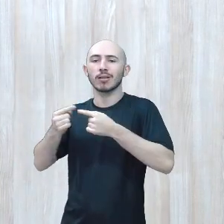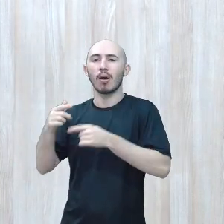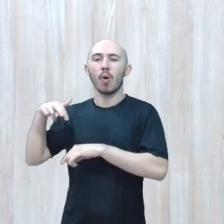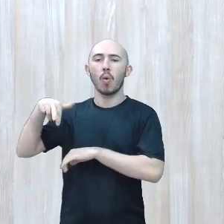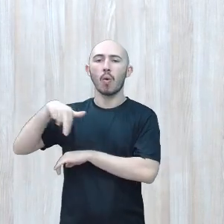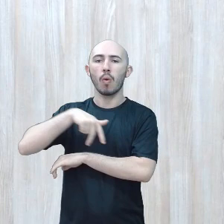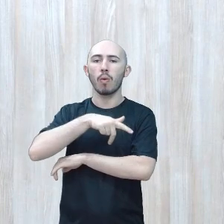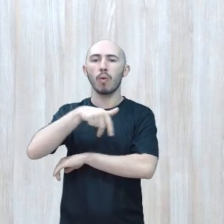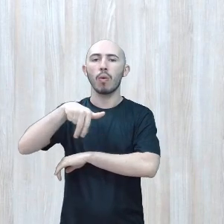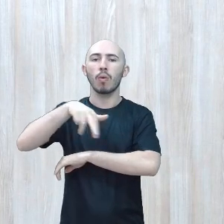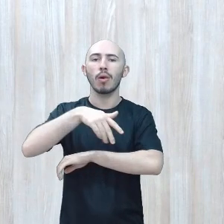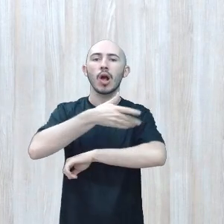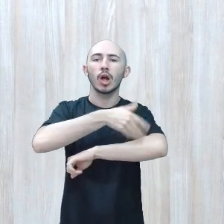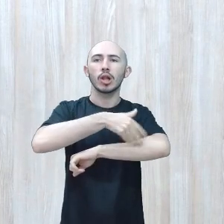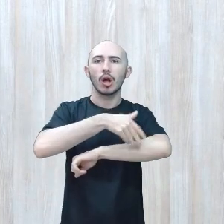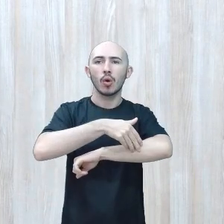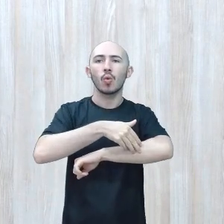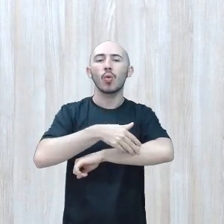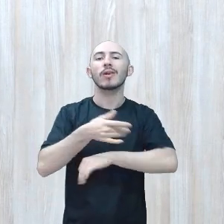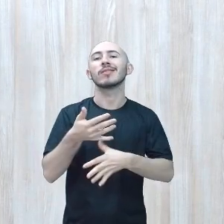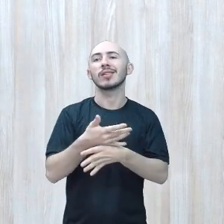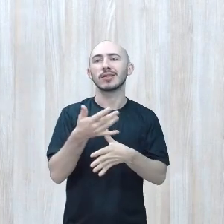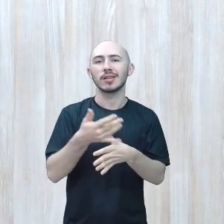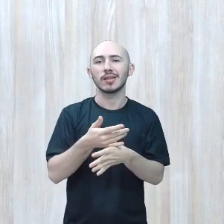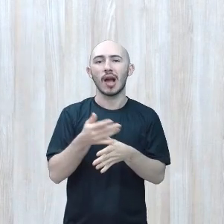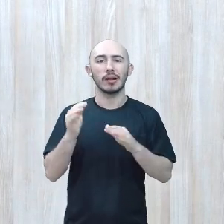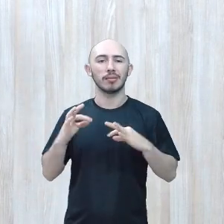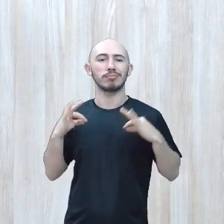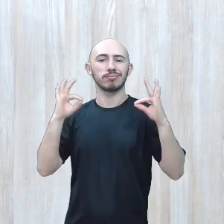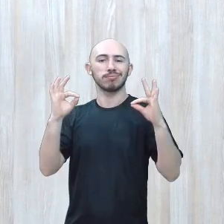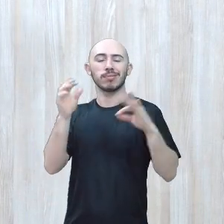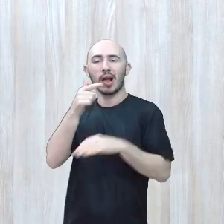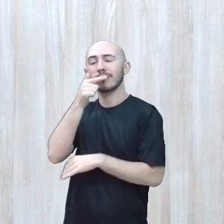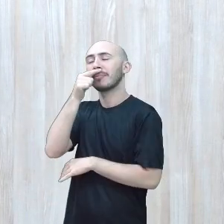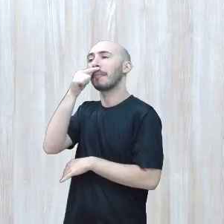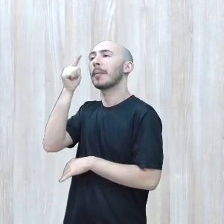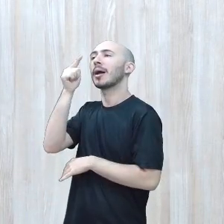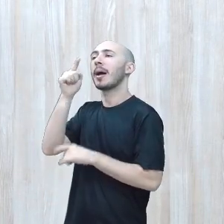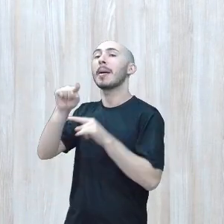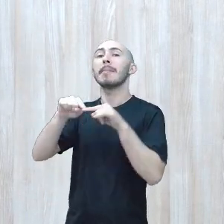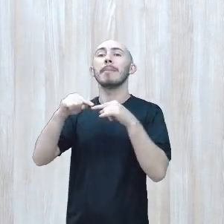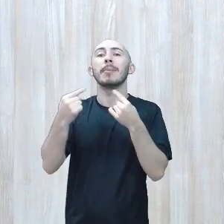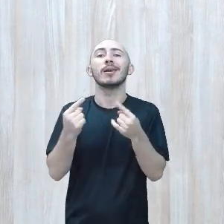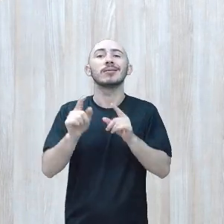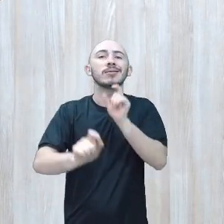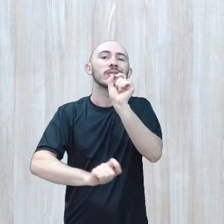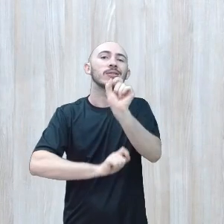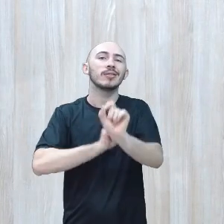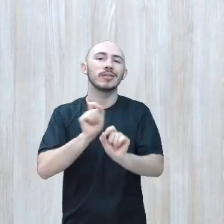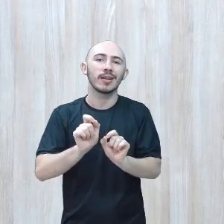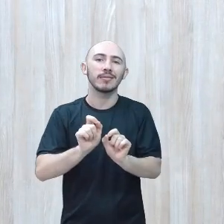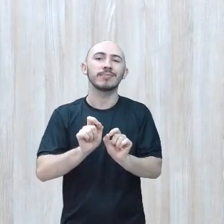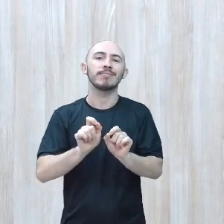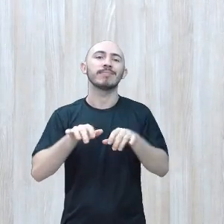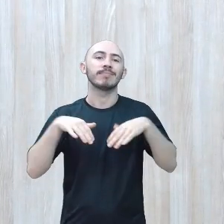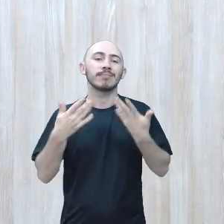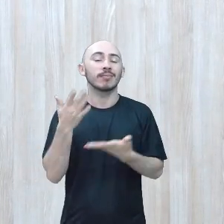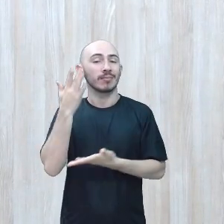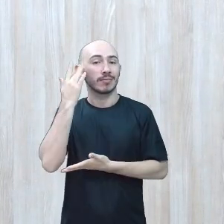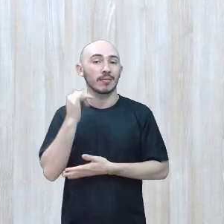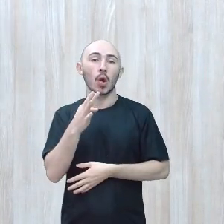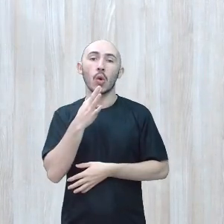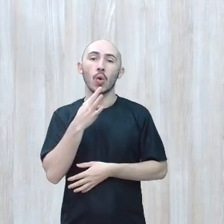nas ruas de Gangnam se achando e ostentando. Mas quem sabe e